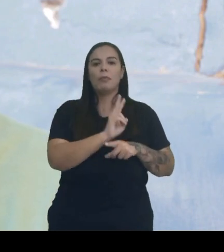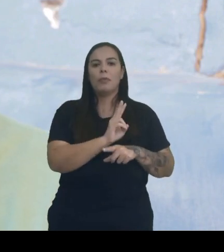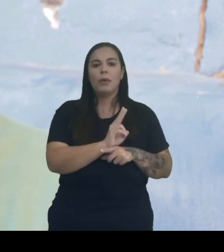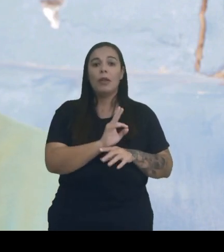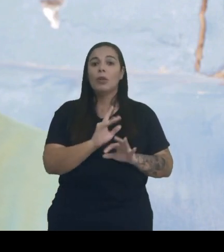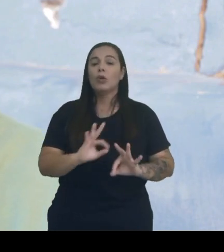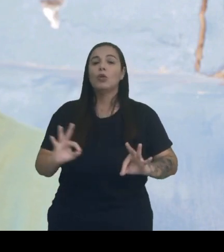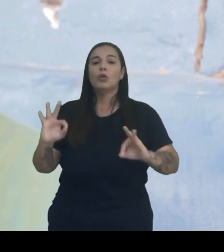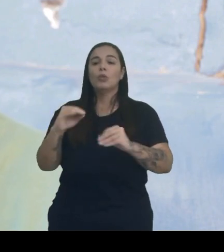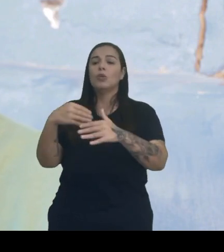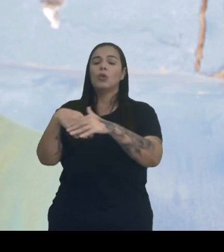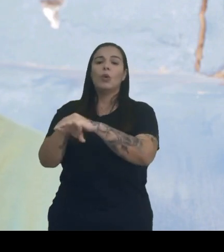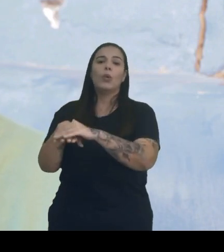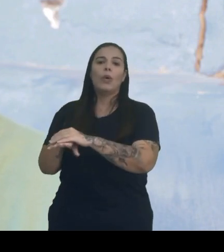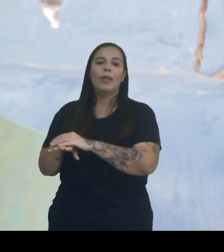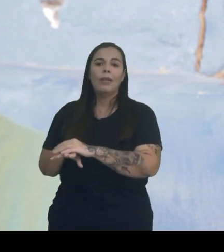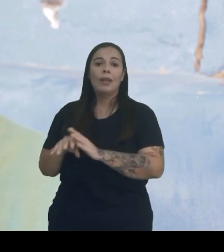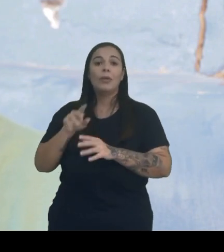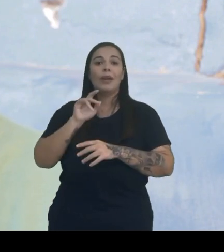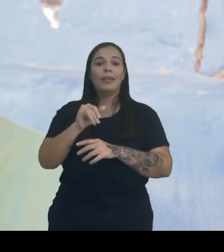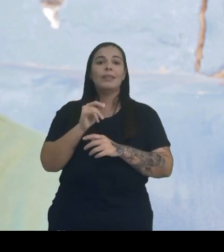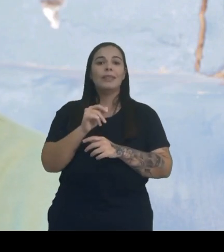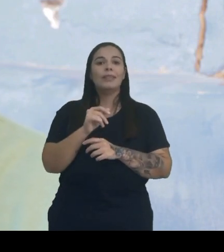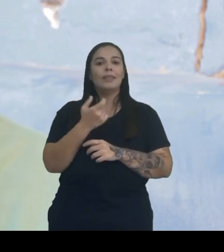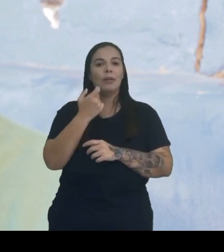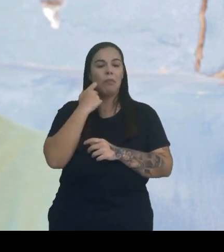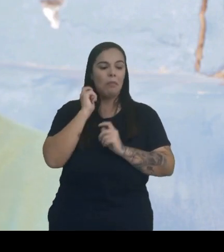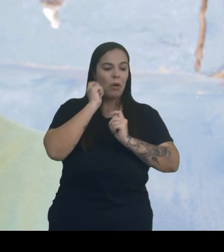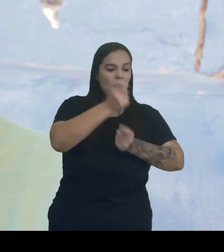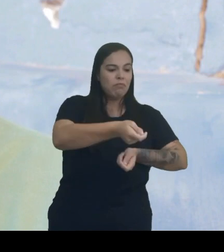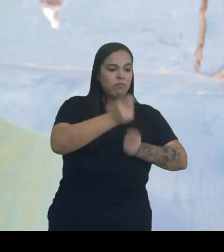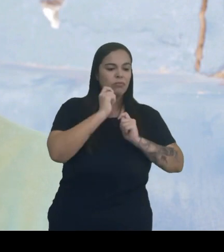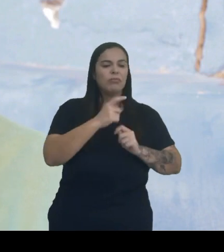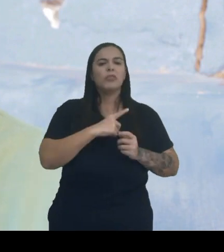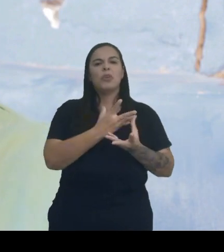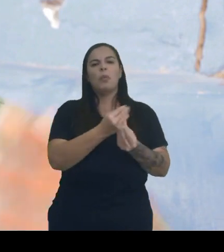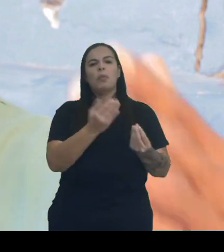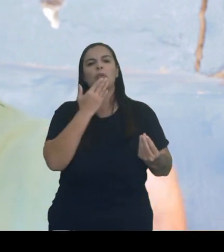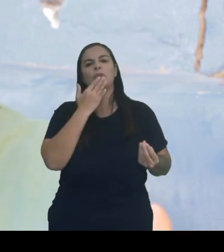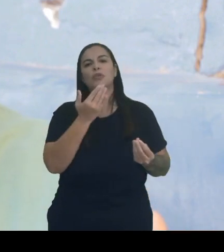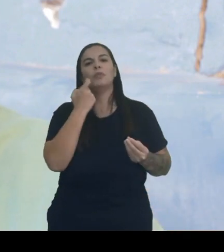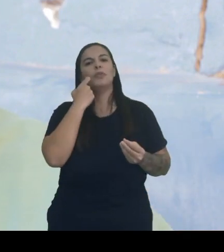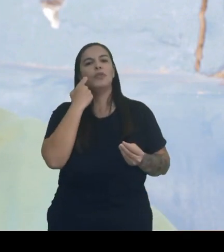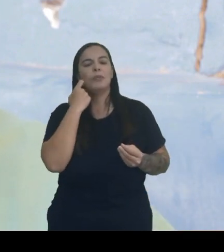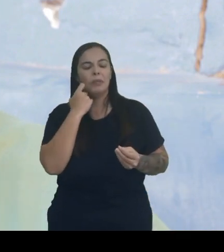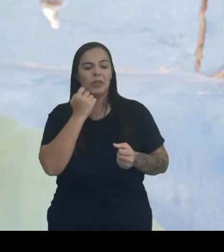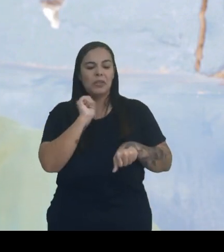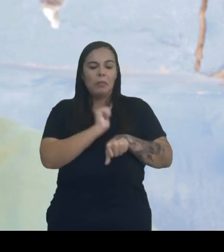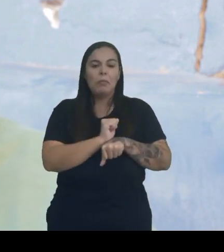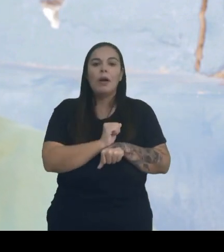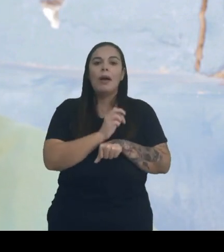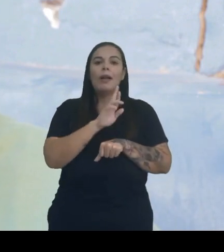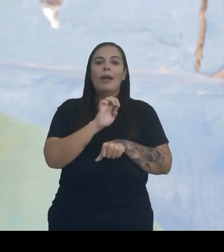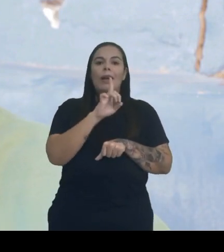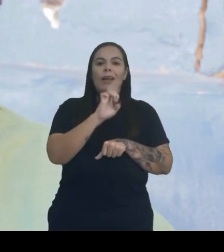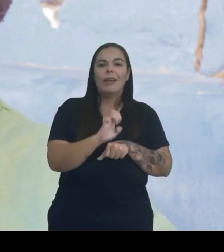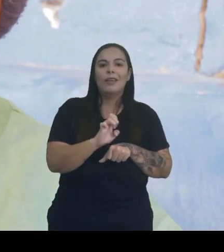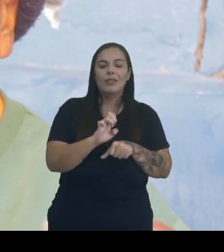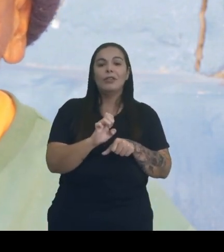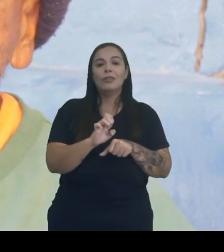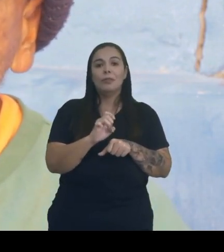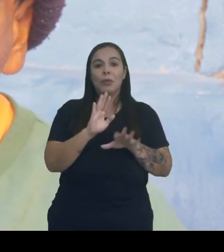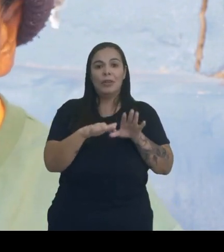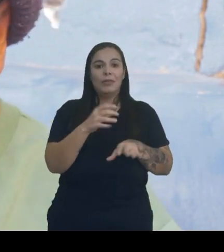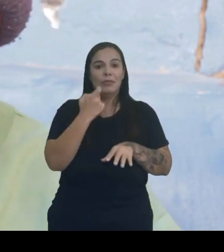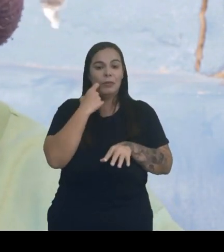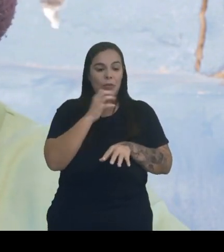tá entendendo? Então quando matava vinha muita quantidade de espada, cavala, aí parava a rede, porque são peixes que comem a rede. Aí